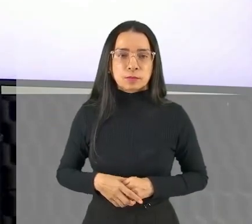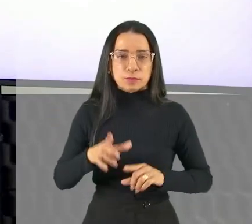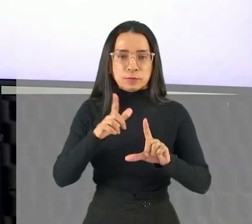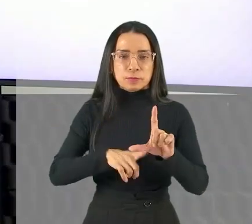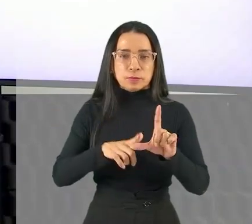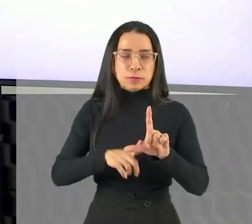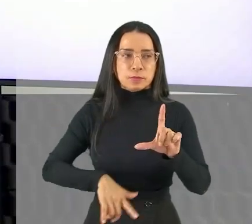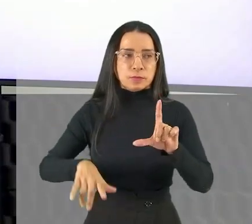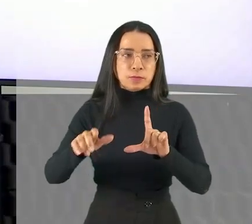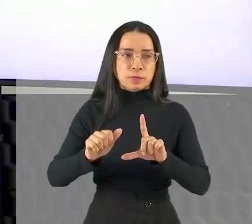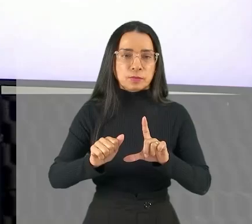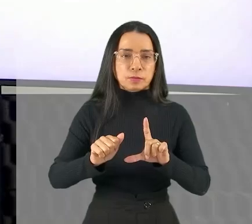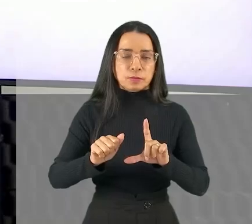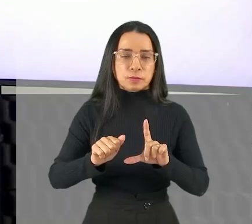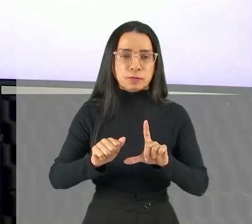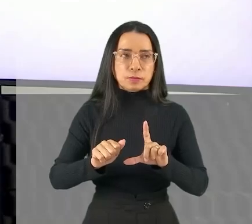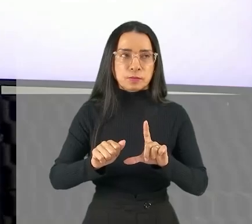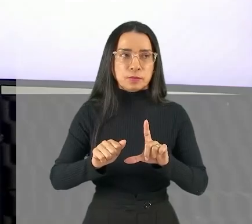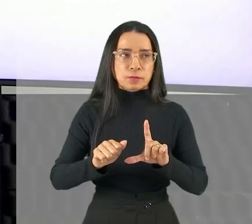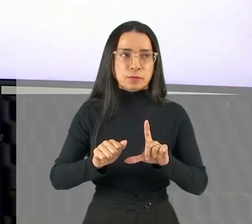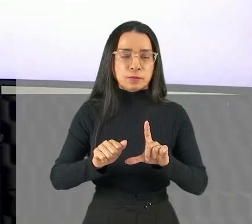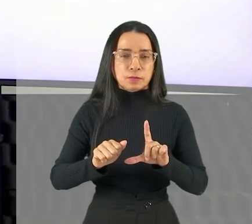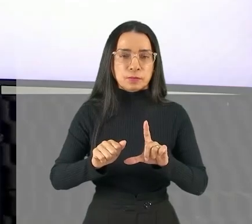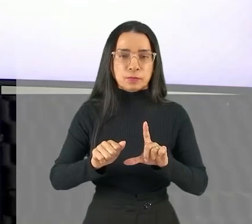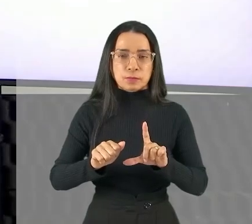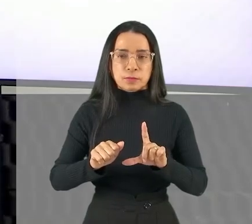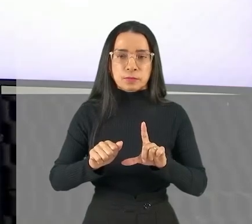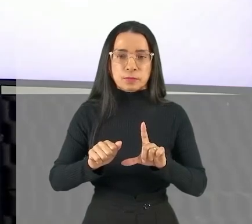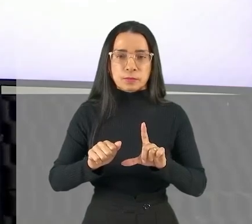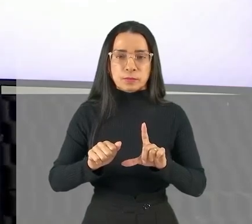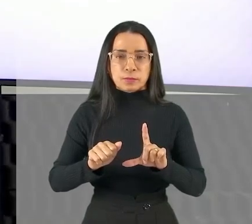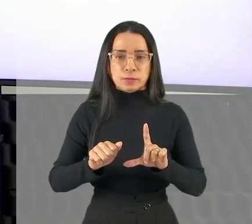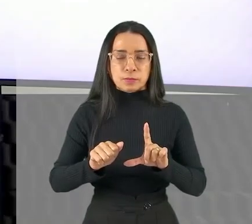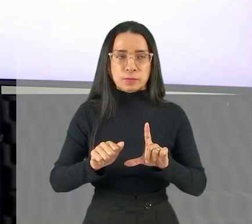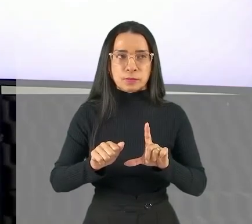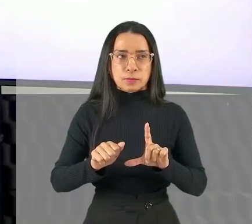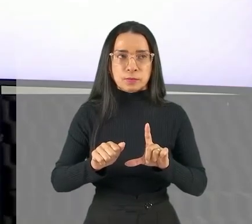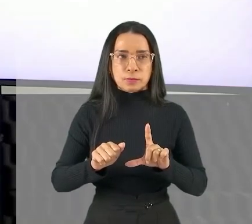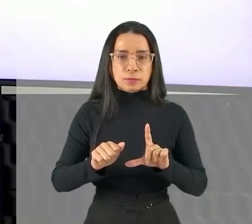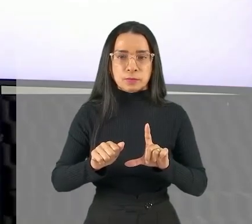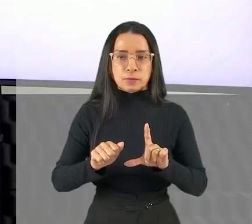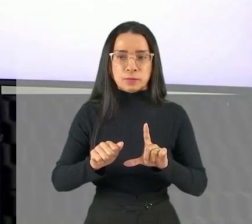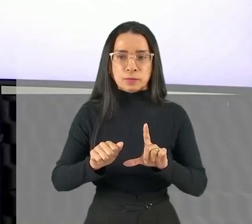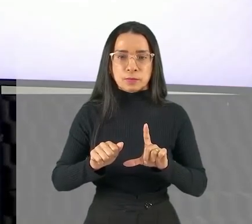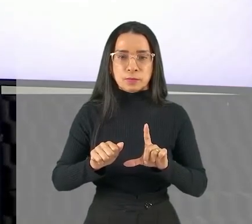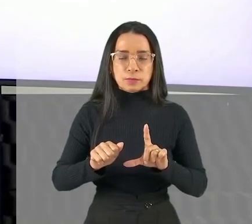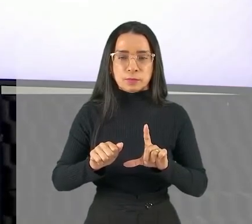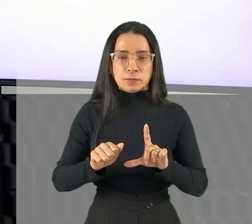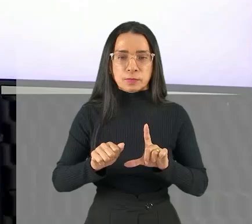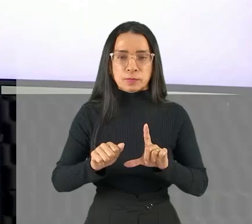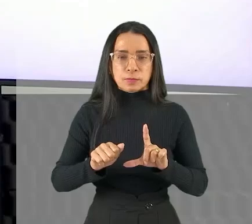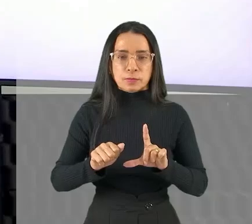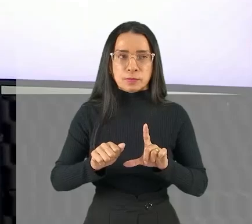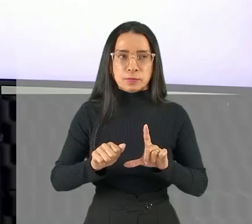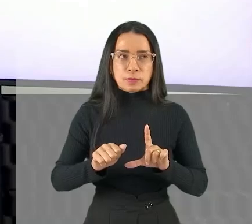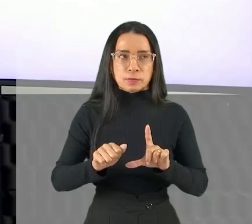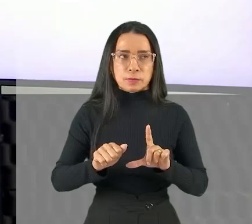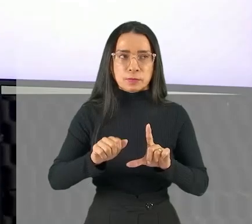Alternativa A: ressaltar a importância da poesia para denunciar a morte de negros que cresce a cada